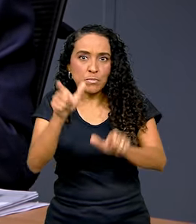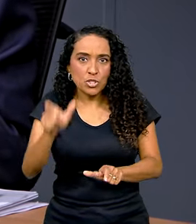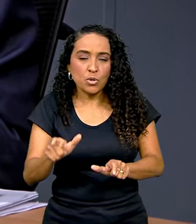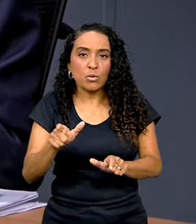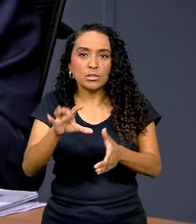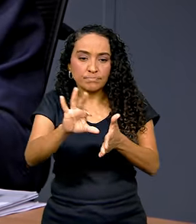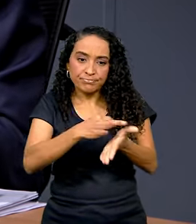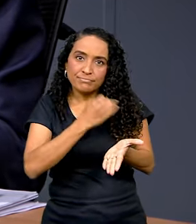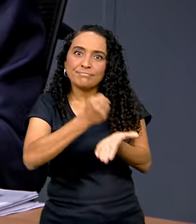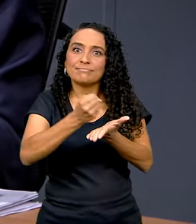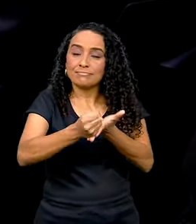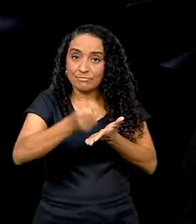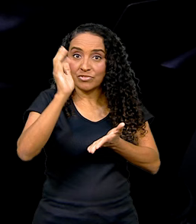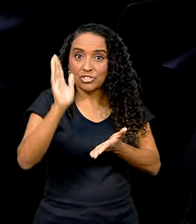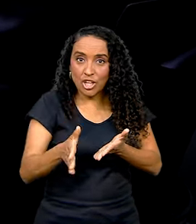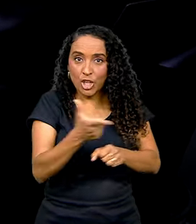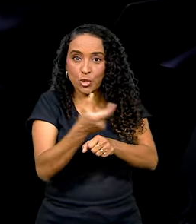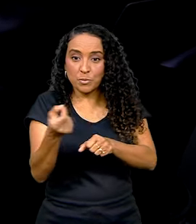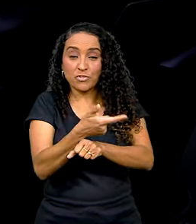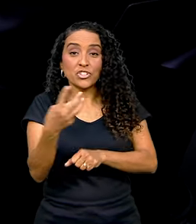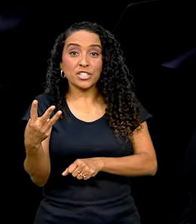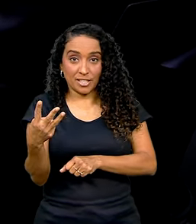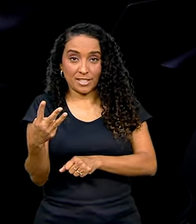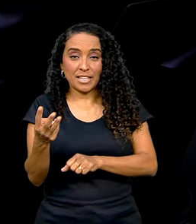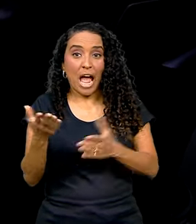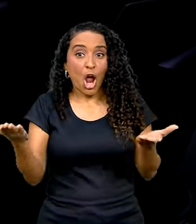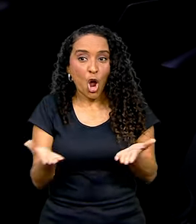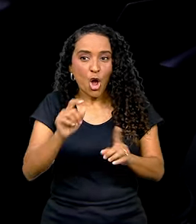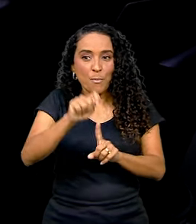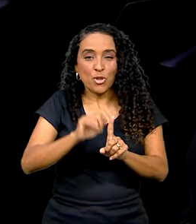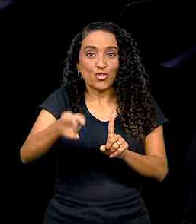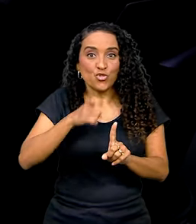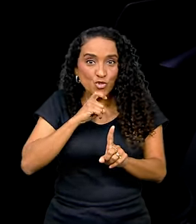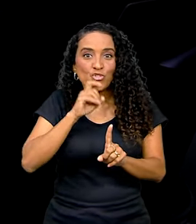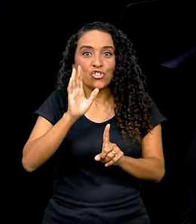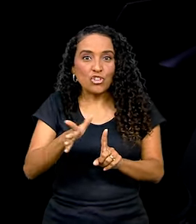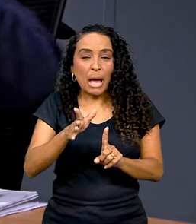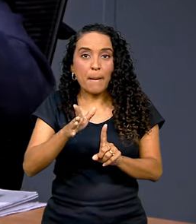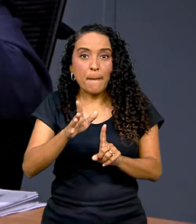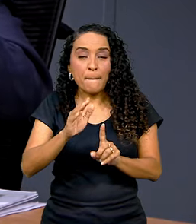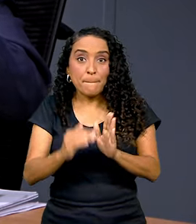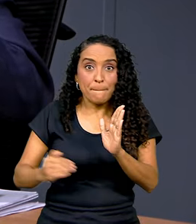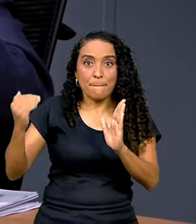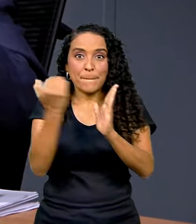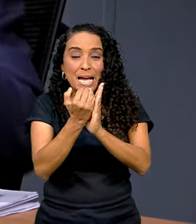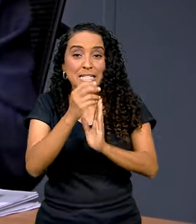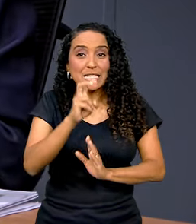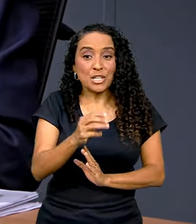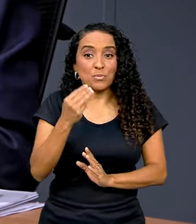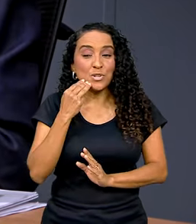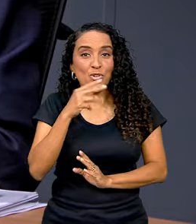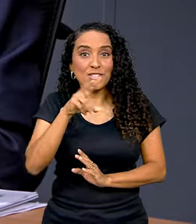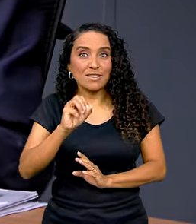pessoas assinaram a carteira em 2023 agora em Julho já estamos ultrapassando de